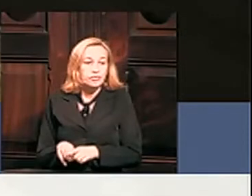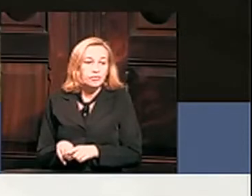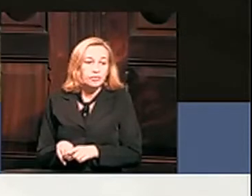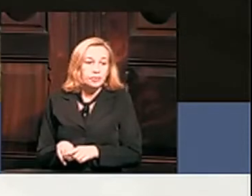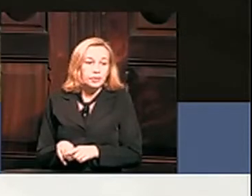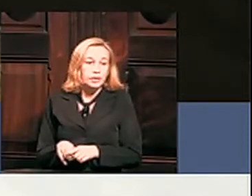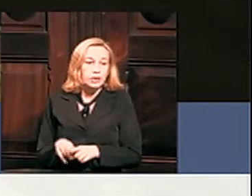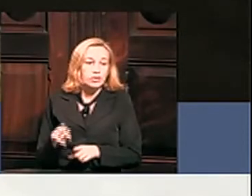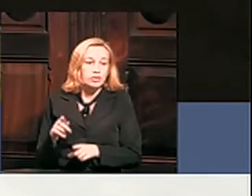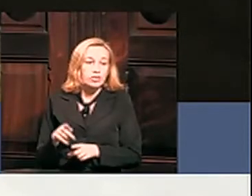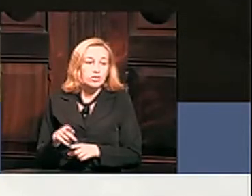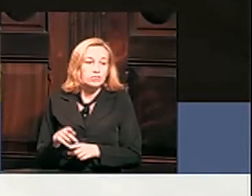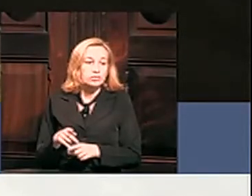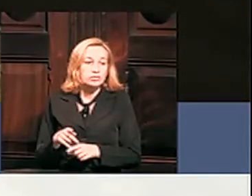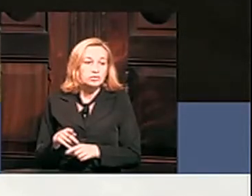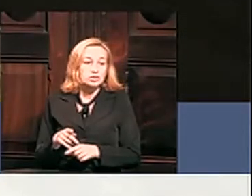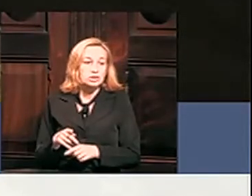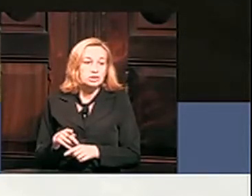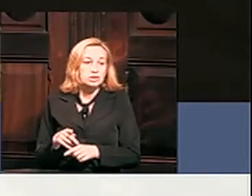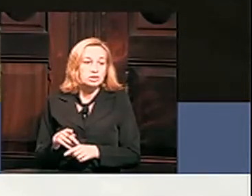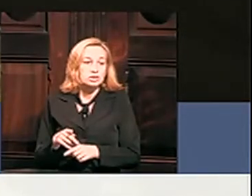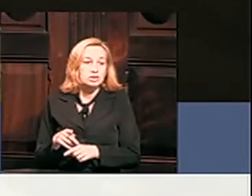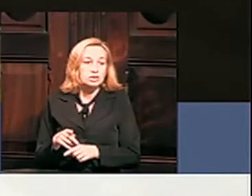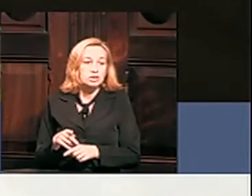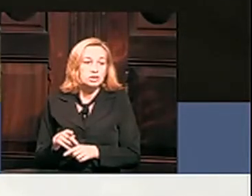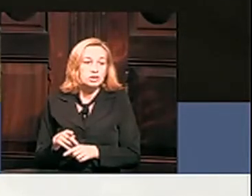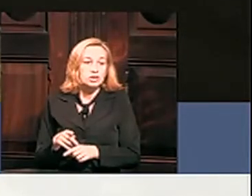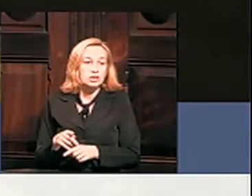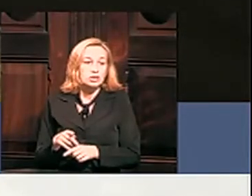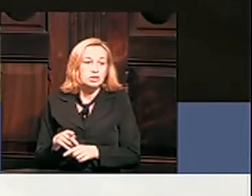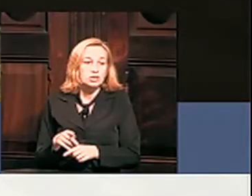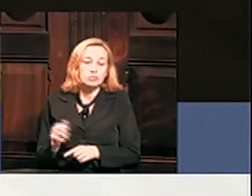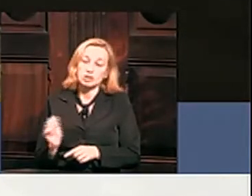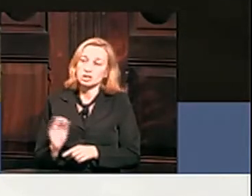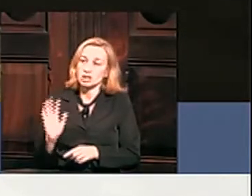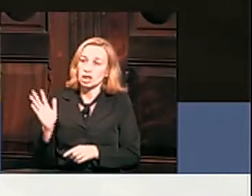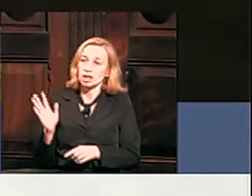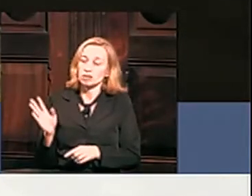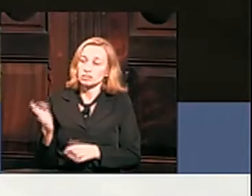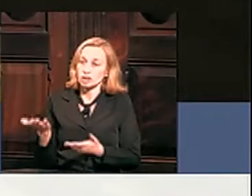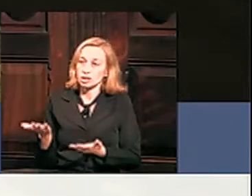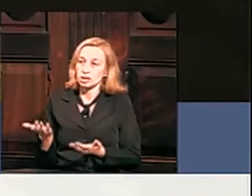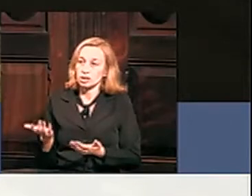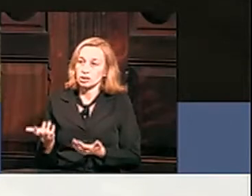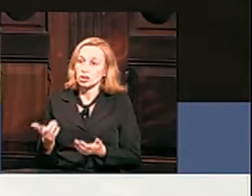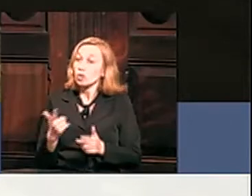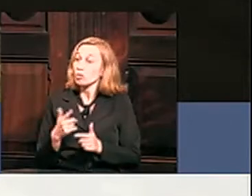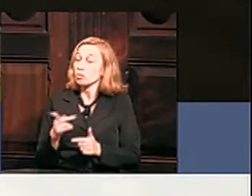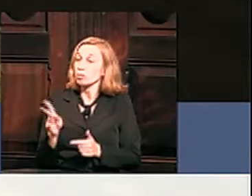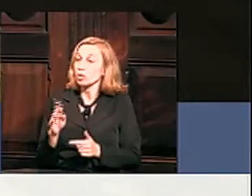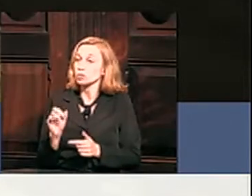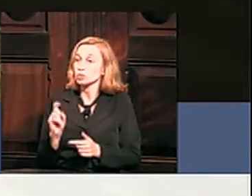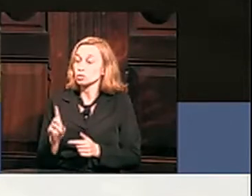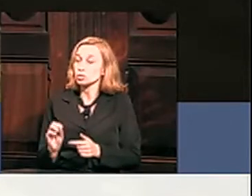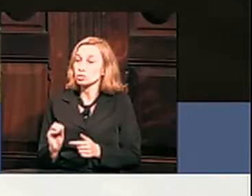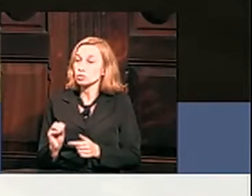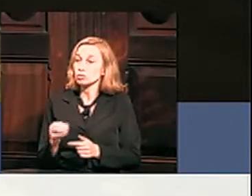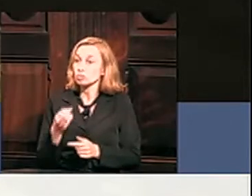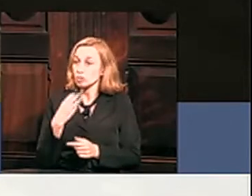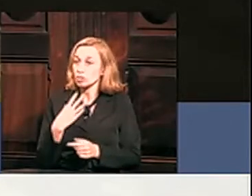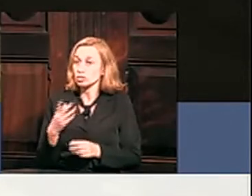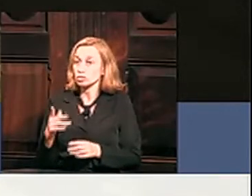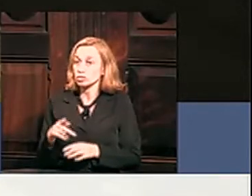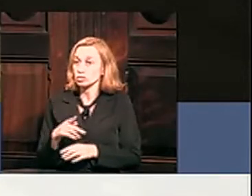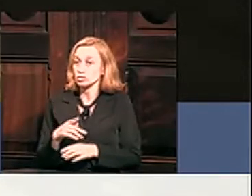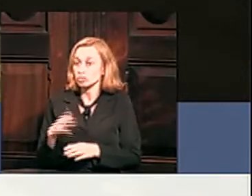no produto, o maior praticamente do estado, do país. O ICMS que incide sobre